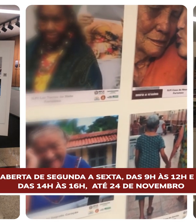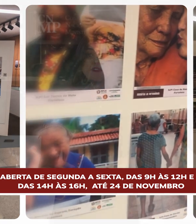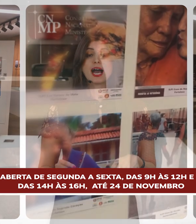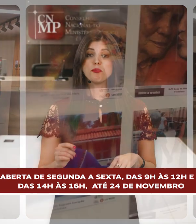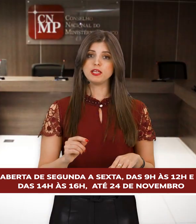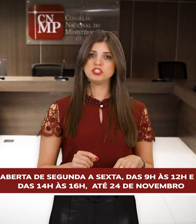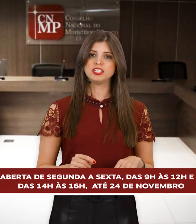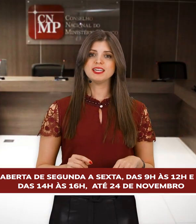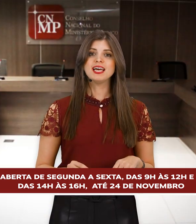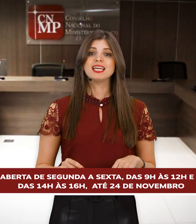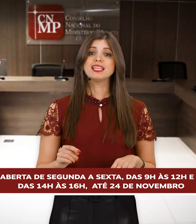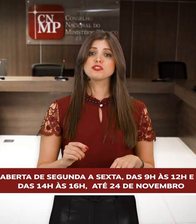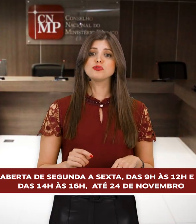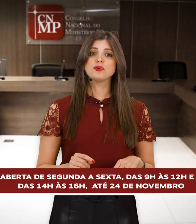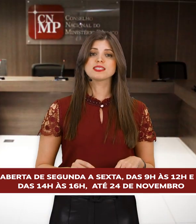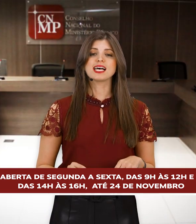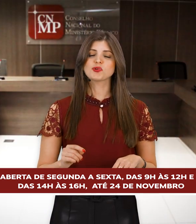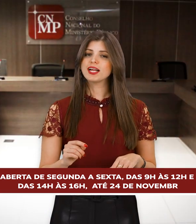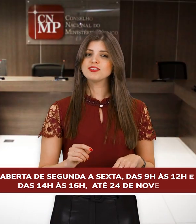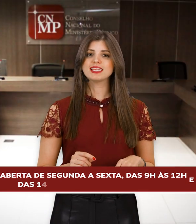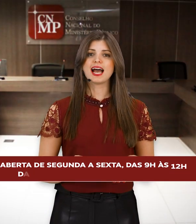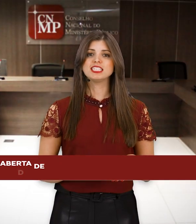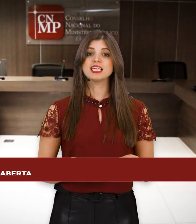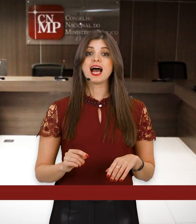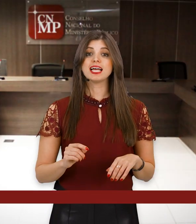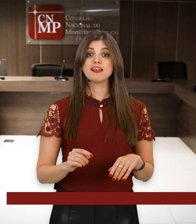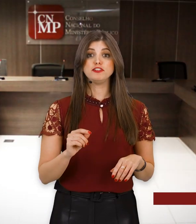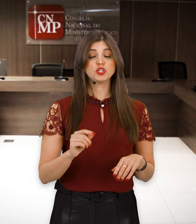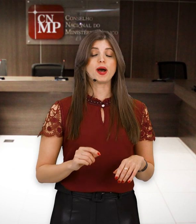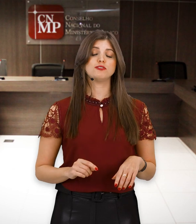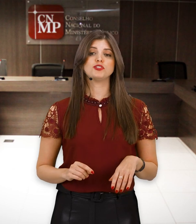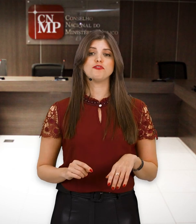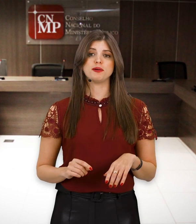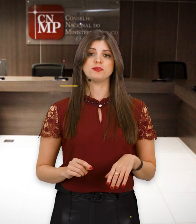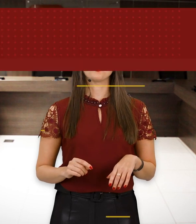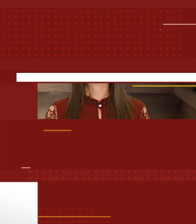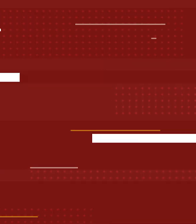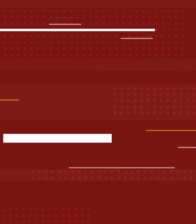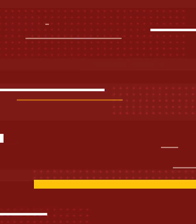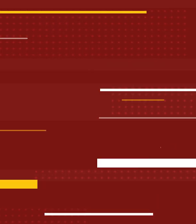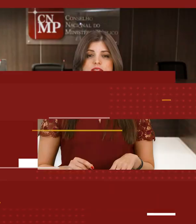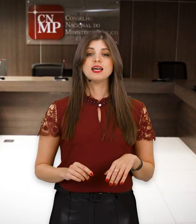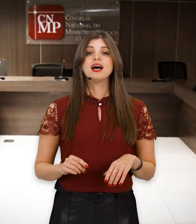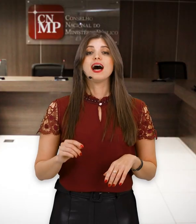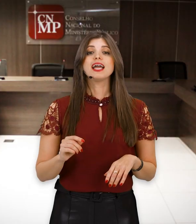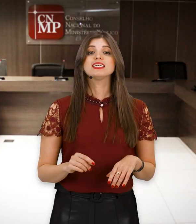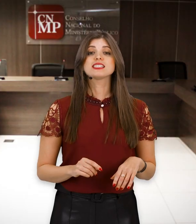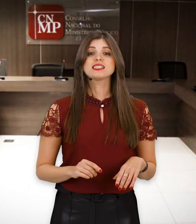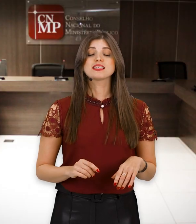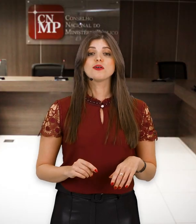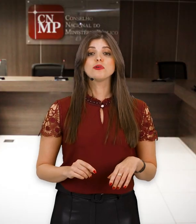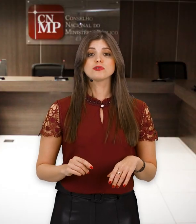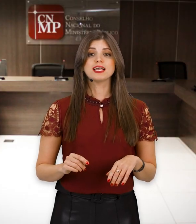das 9 ao meio-dia e das 2 às 4 da tarde até 24 de novembro. Ainda